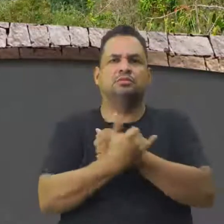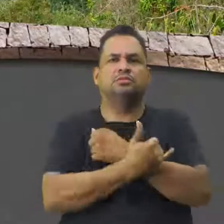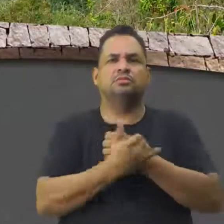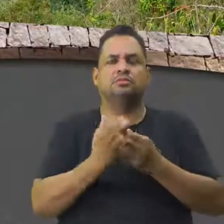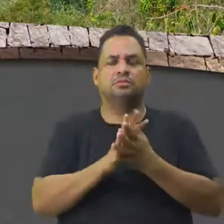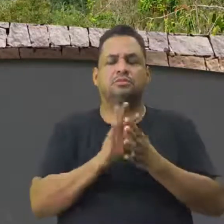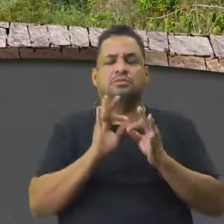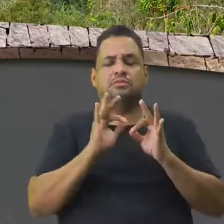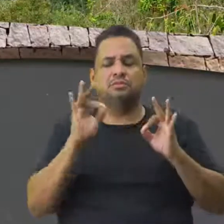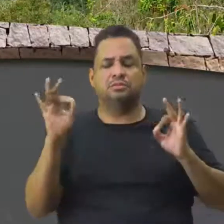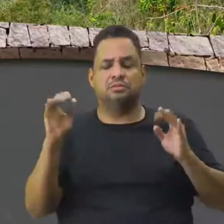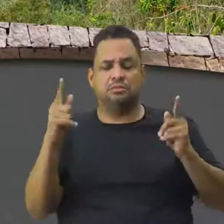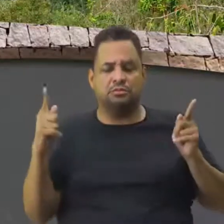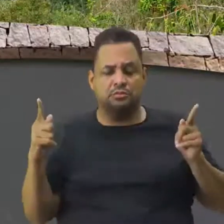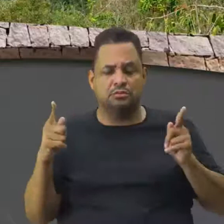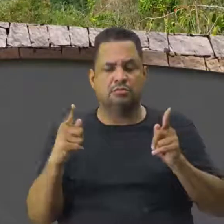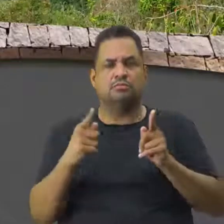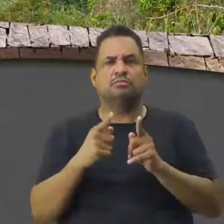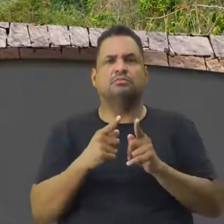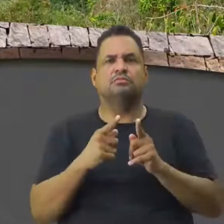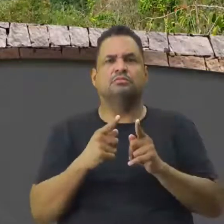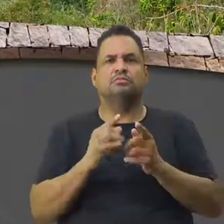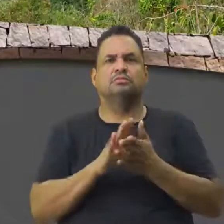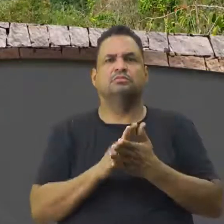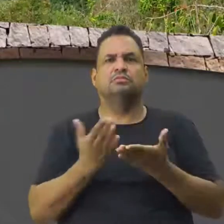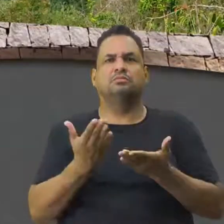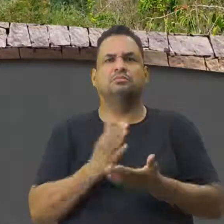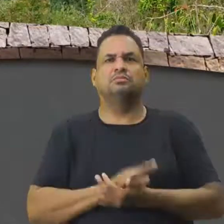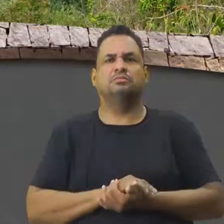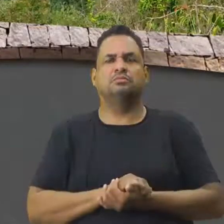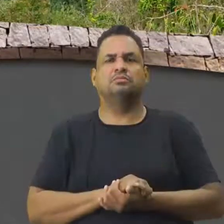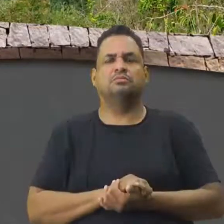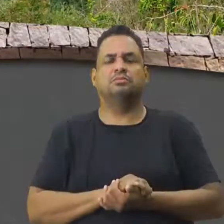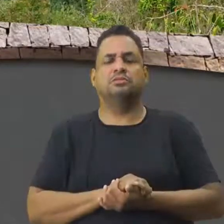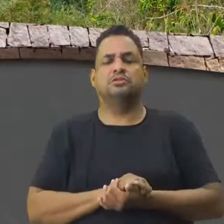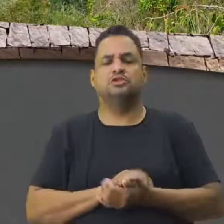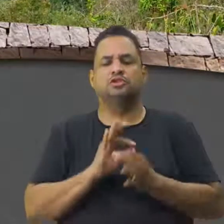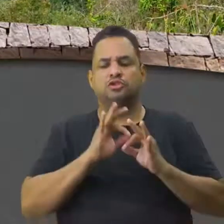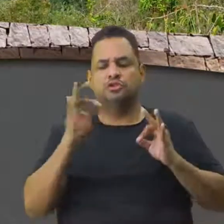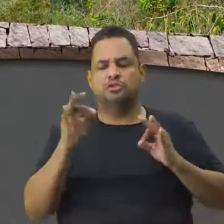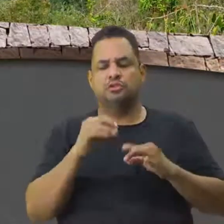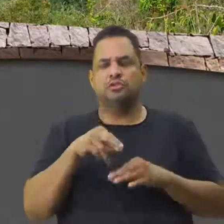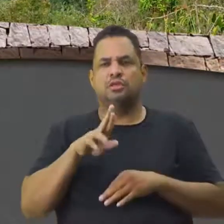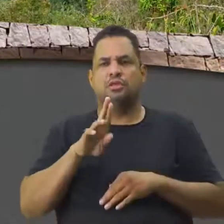distância ficou pequena. Isso é distância relativa.